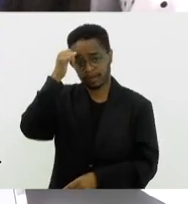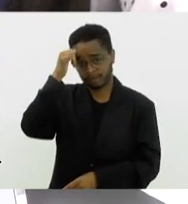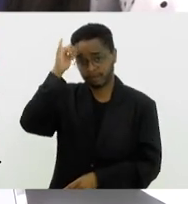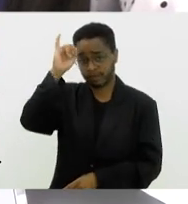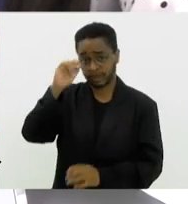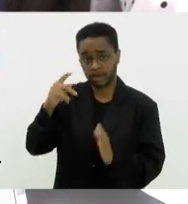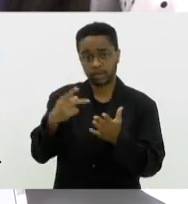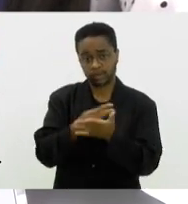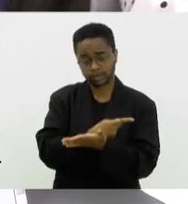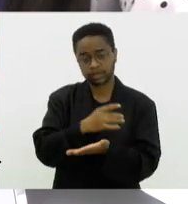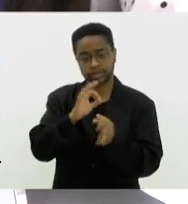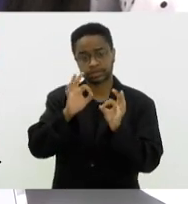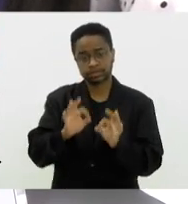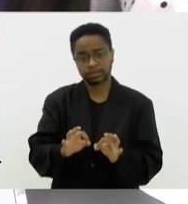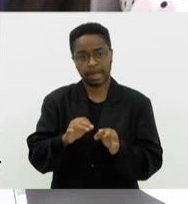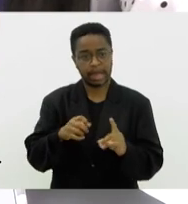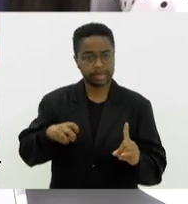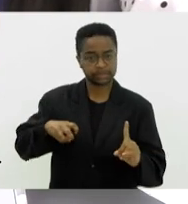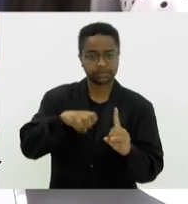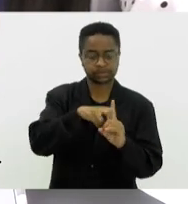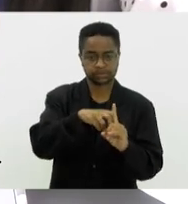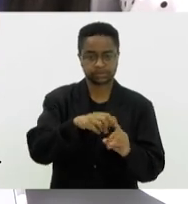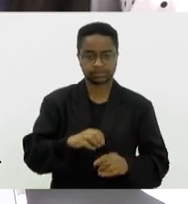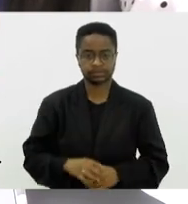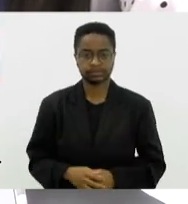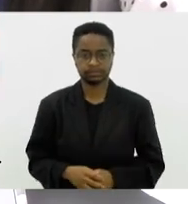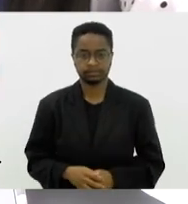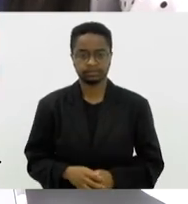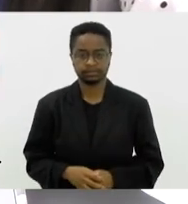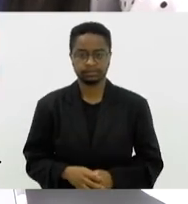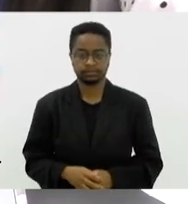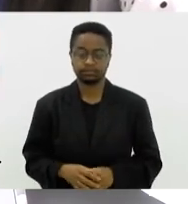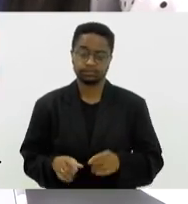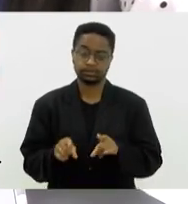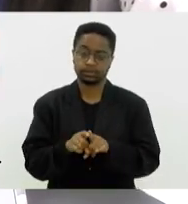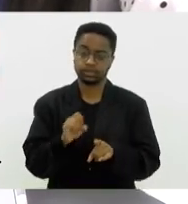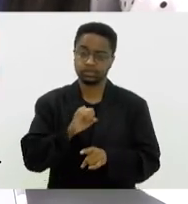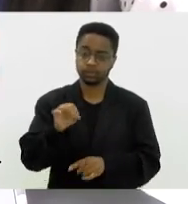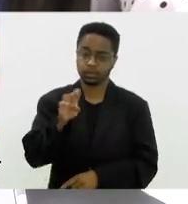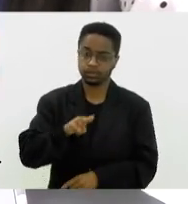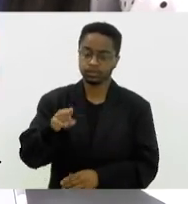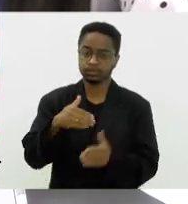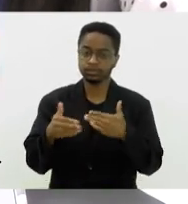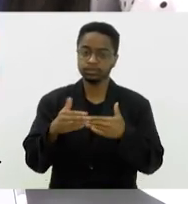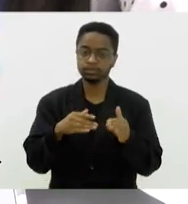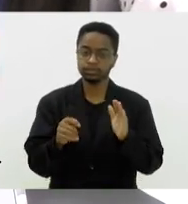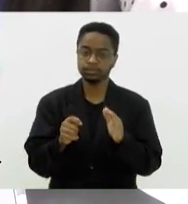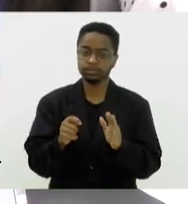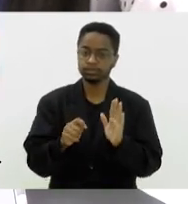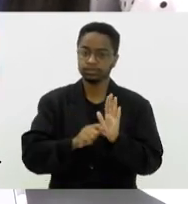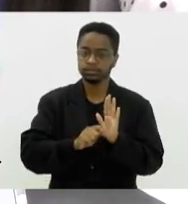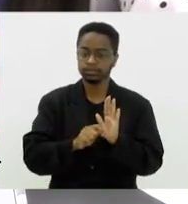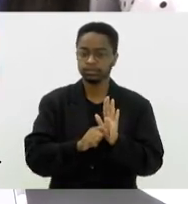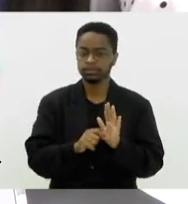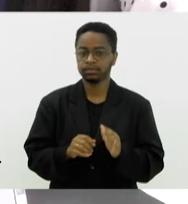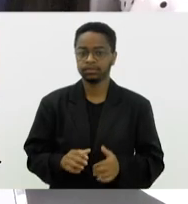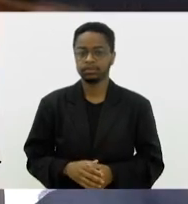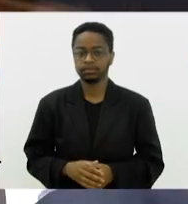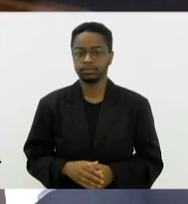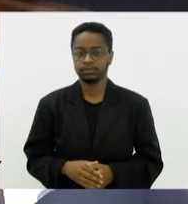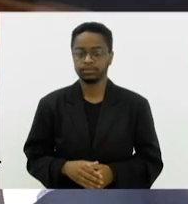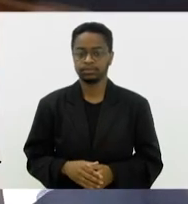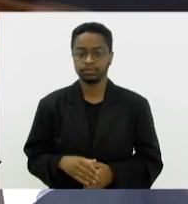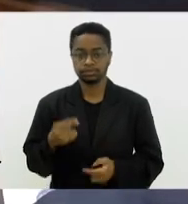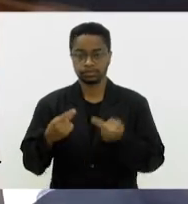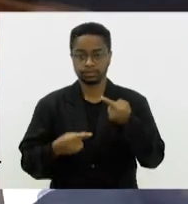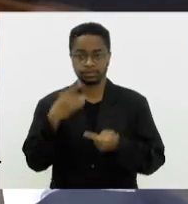fato aconteçam e ocorram acidentes, por exemplo, face a qualquer utilização de droga indevida. Para discutir, para discutir, deputado Carlos Mink.